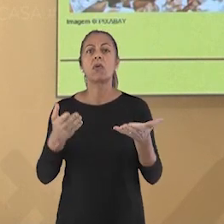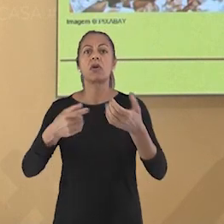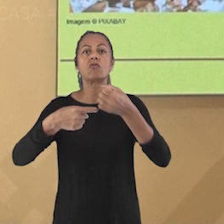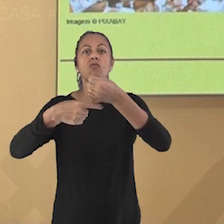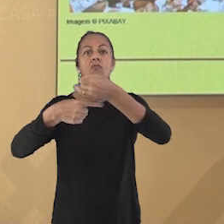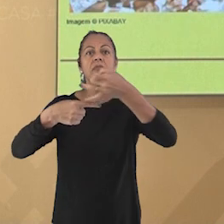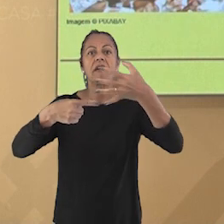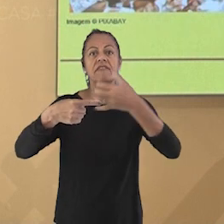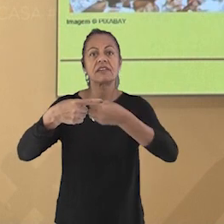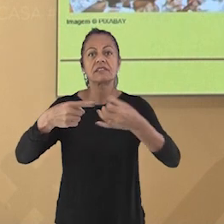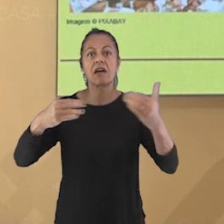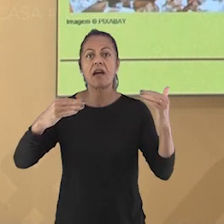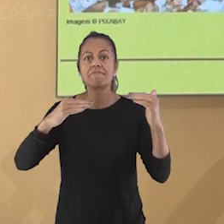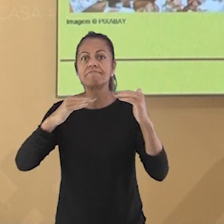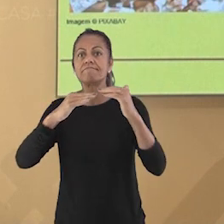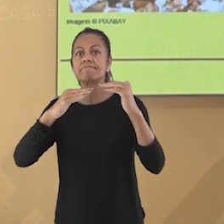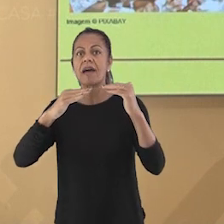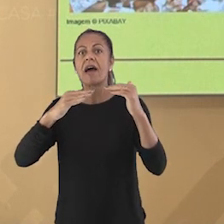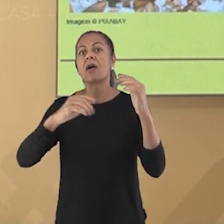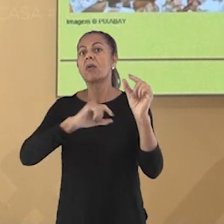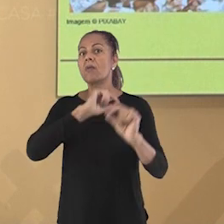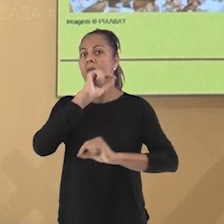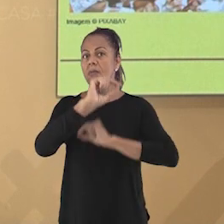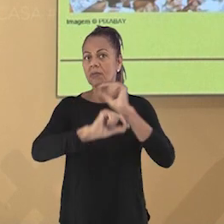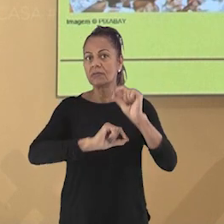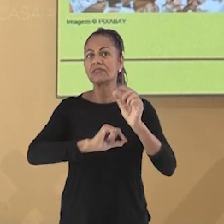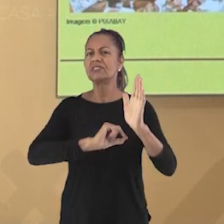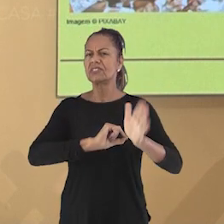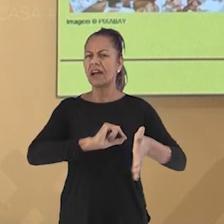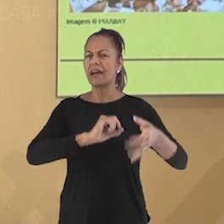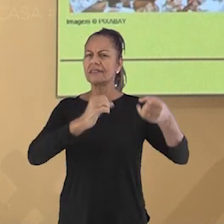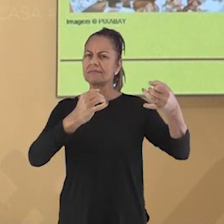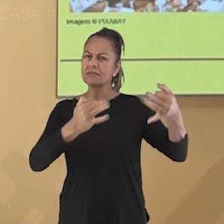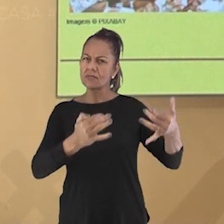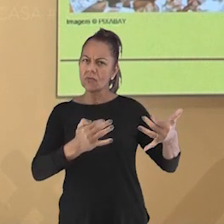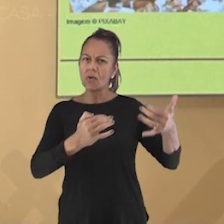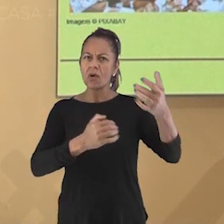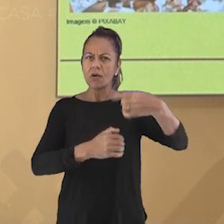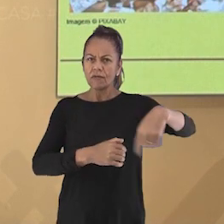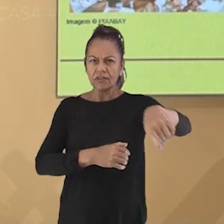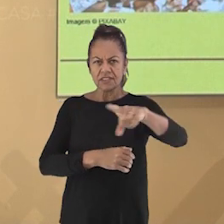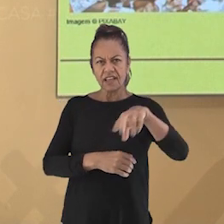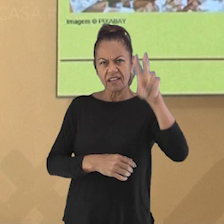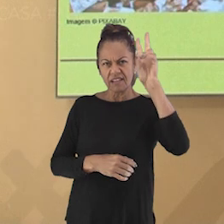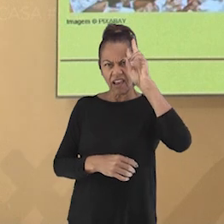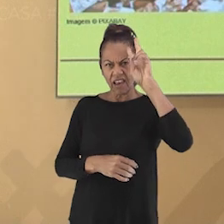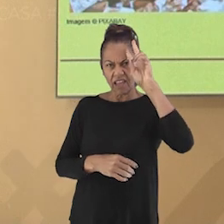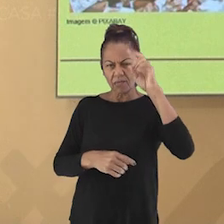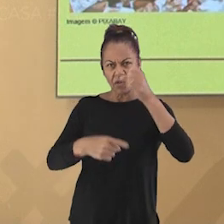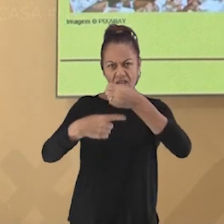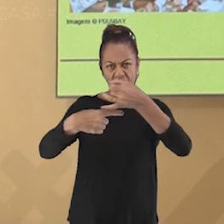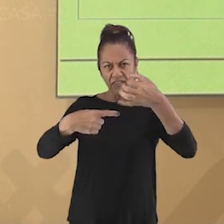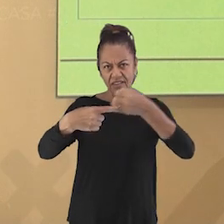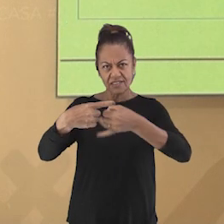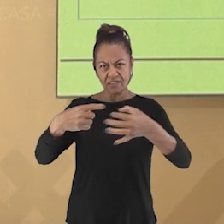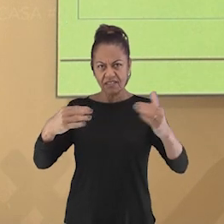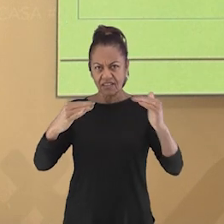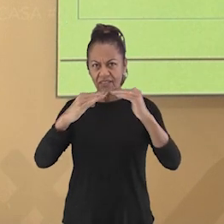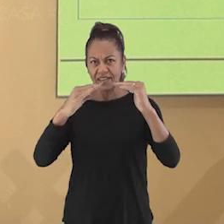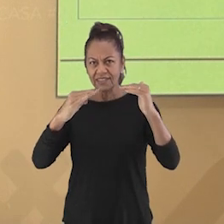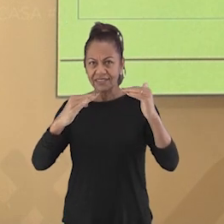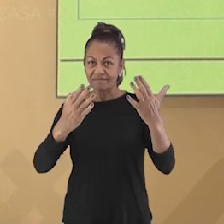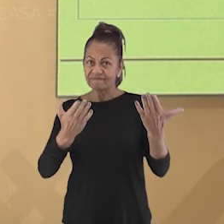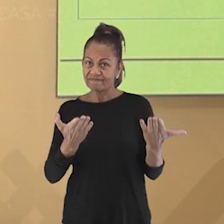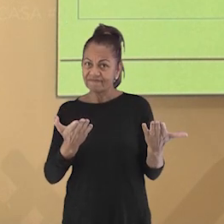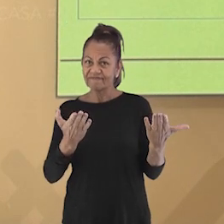Eu já citei aqui na nossa aula de hoje. Será que você se lembra o que é uma fração equivalente?